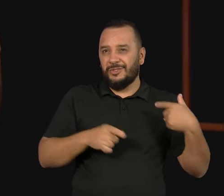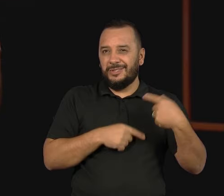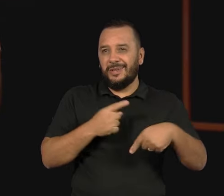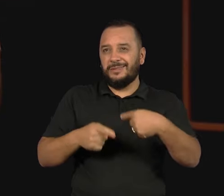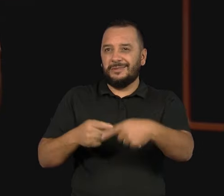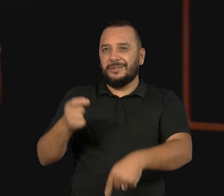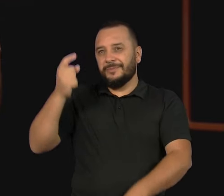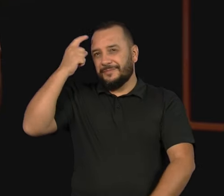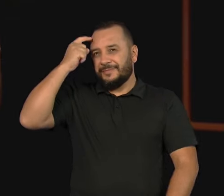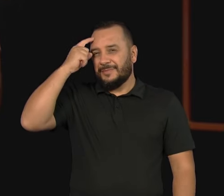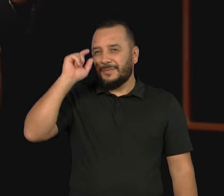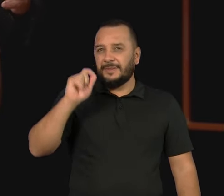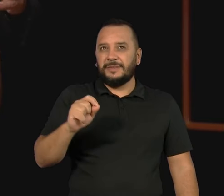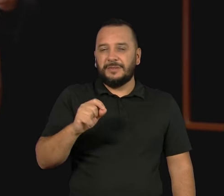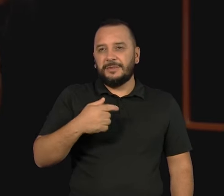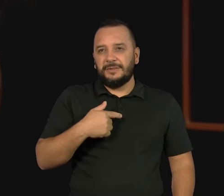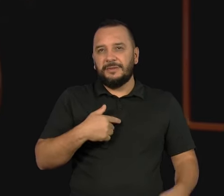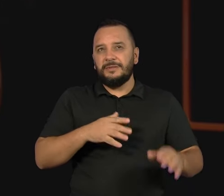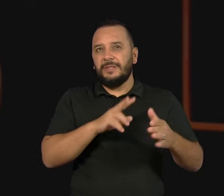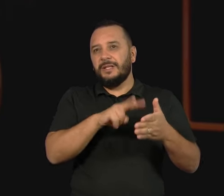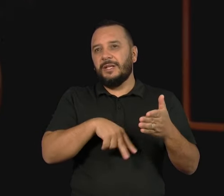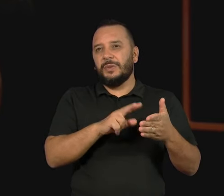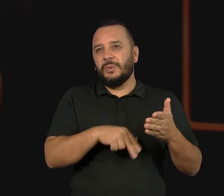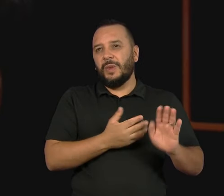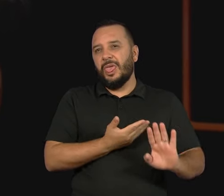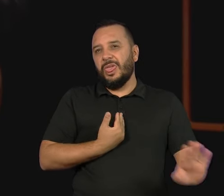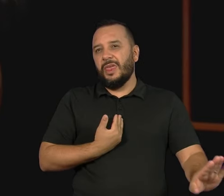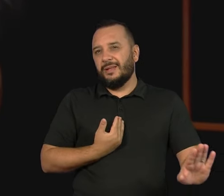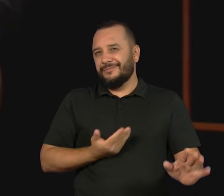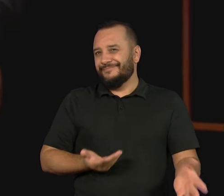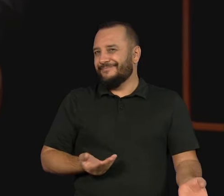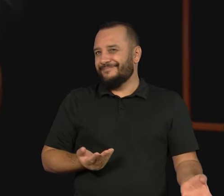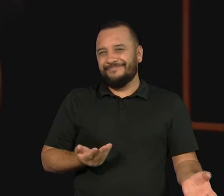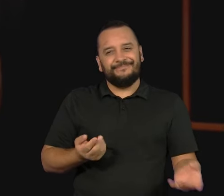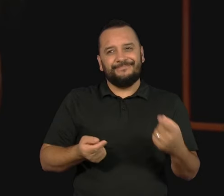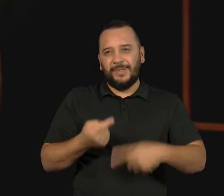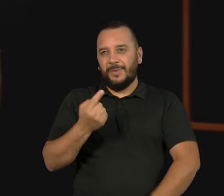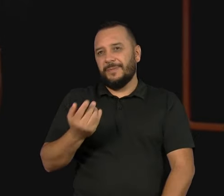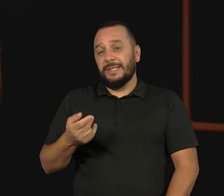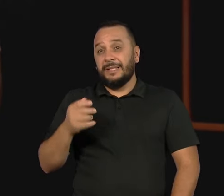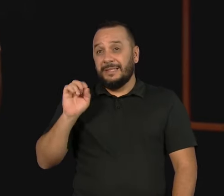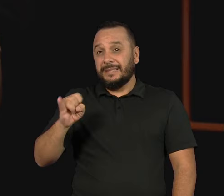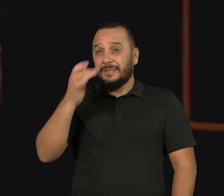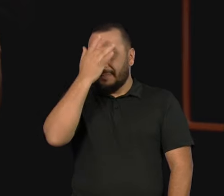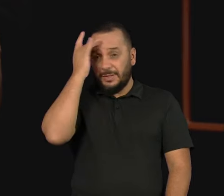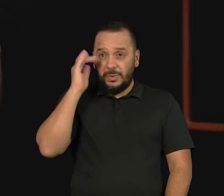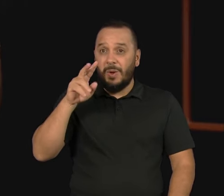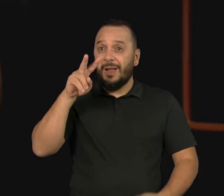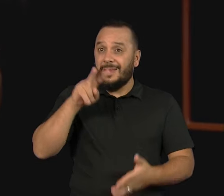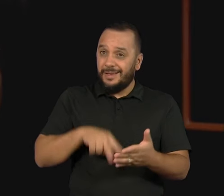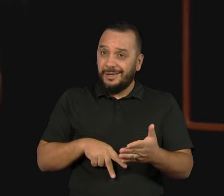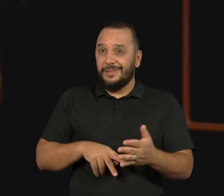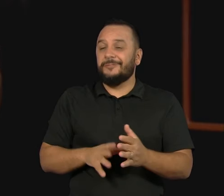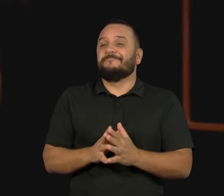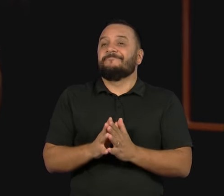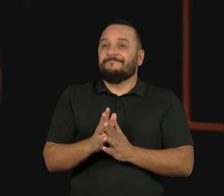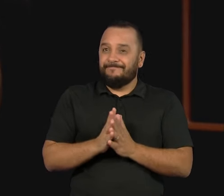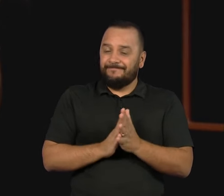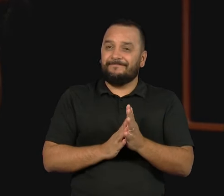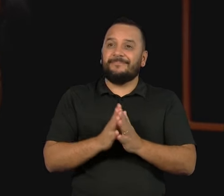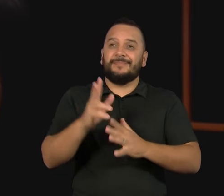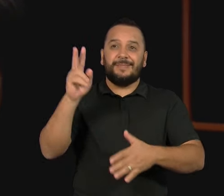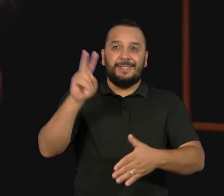que, de alguma forma, se distanciou da leitura, porque aqueles que vão ler, aqueles que leem,